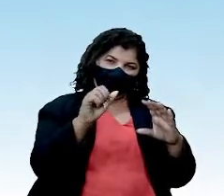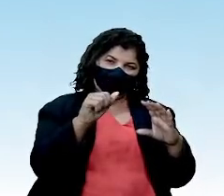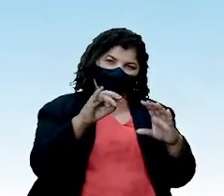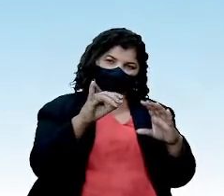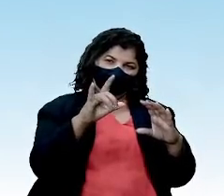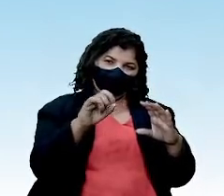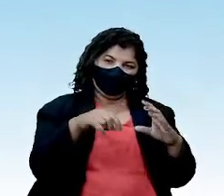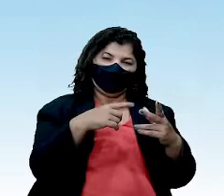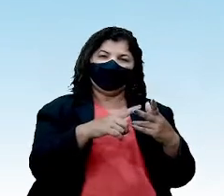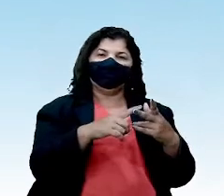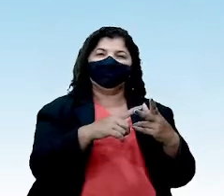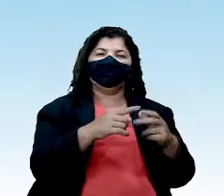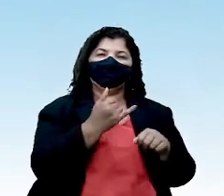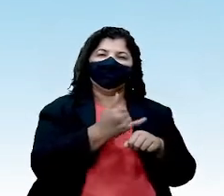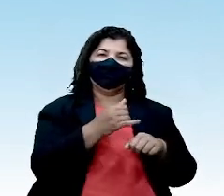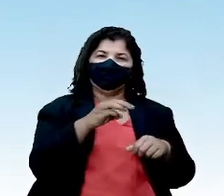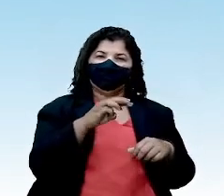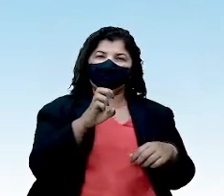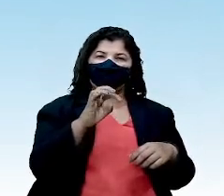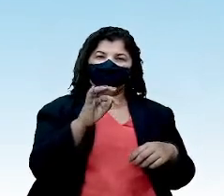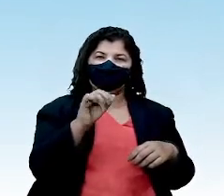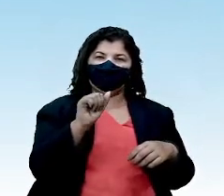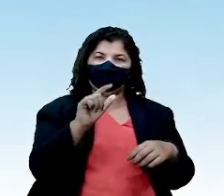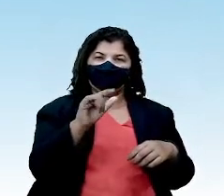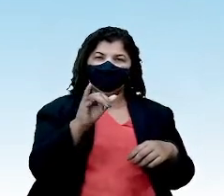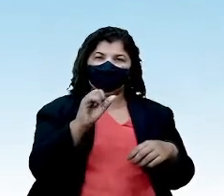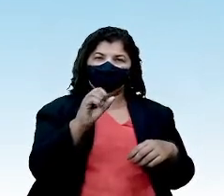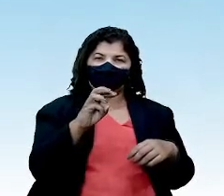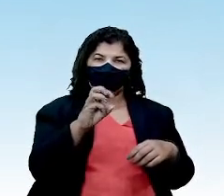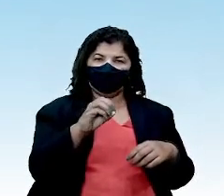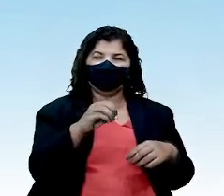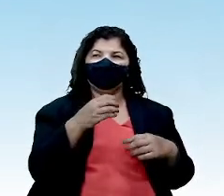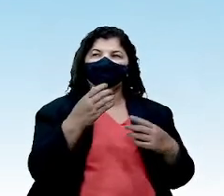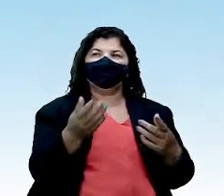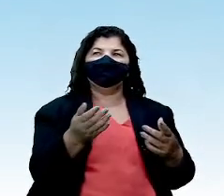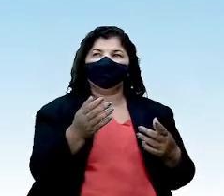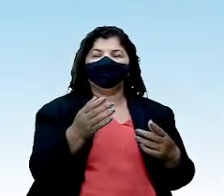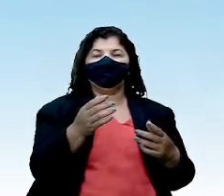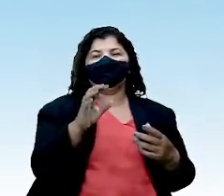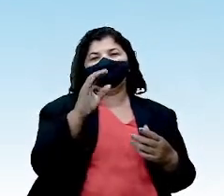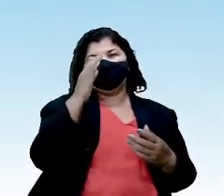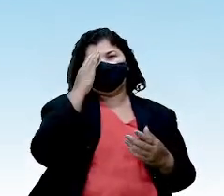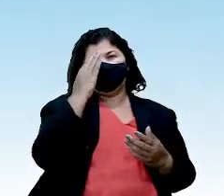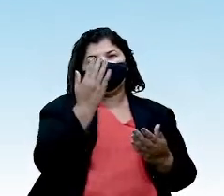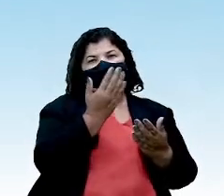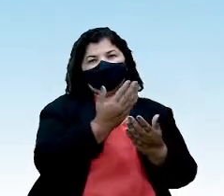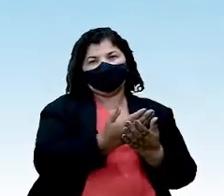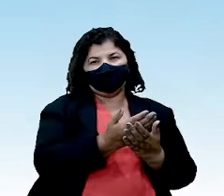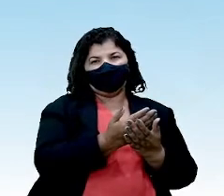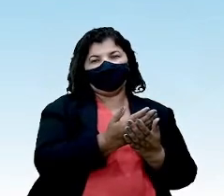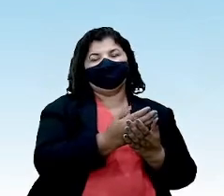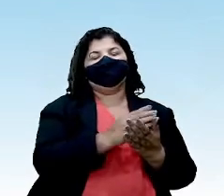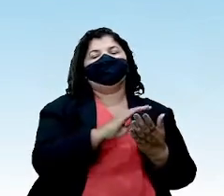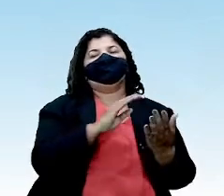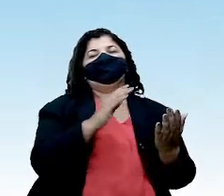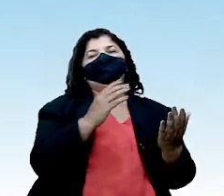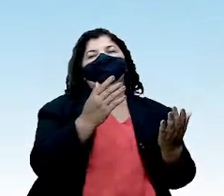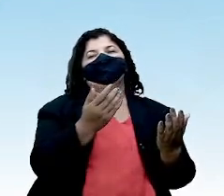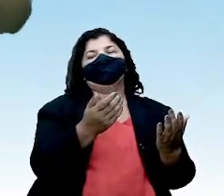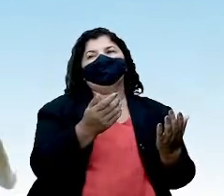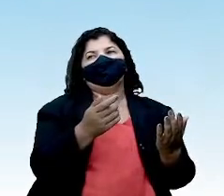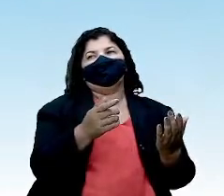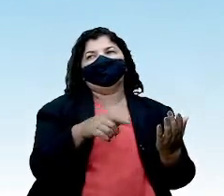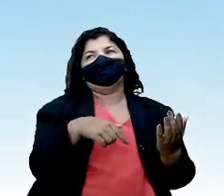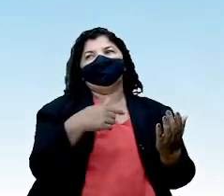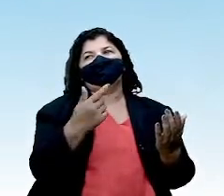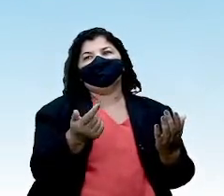metalismo, né? Então, metalismo, crença segundo a qual, é isso, quanto